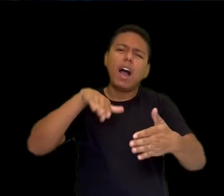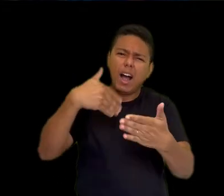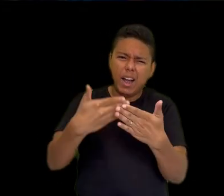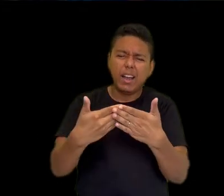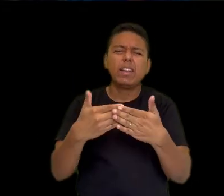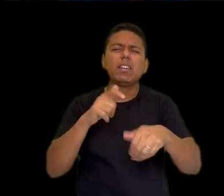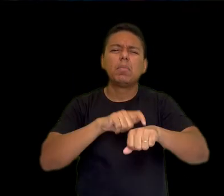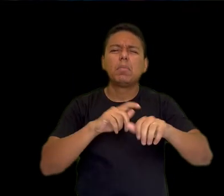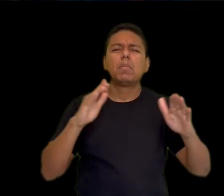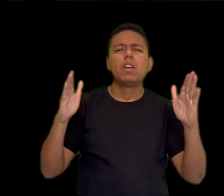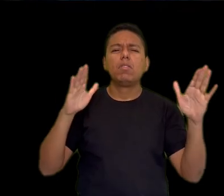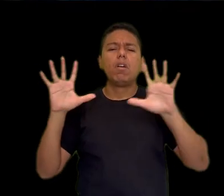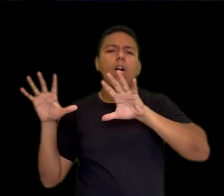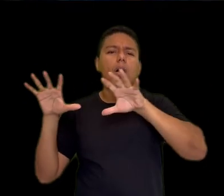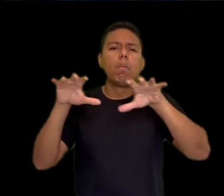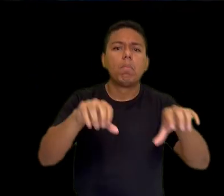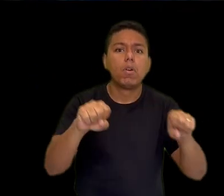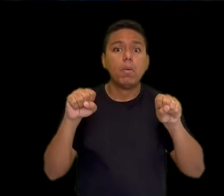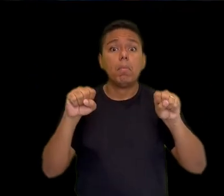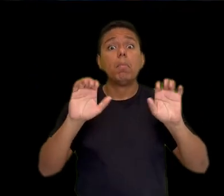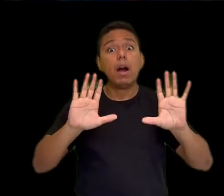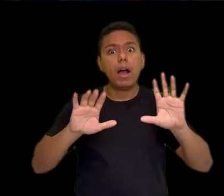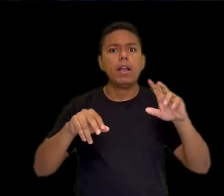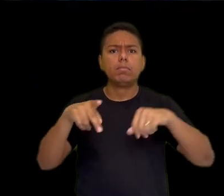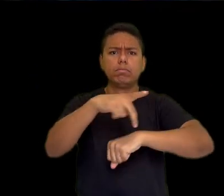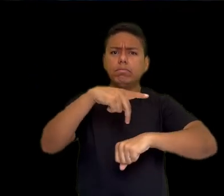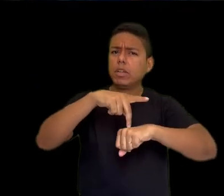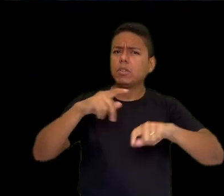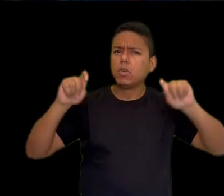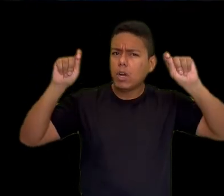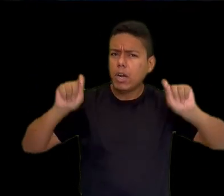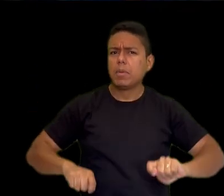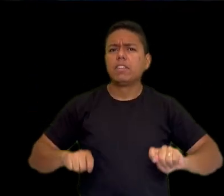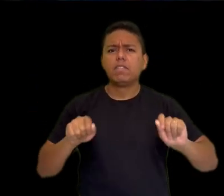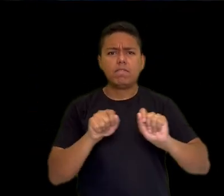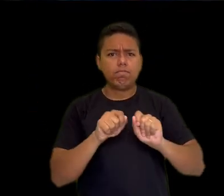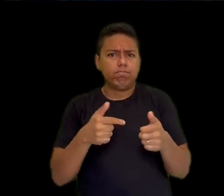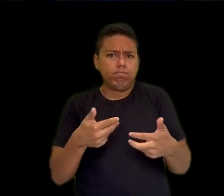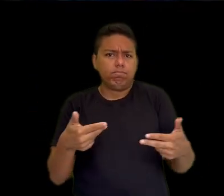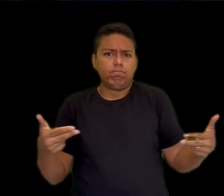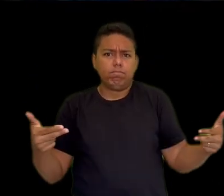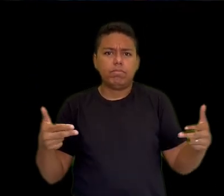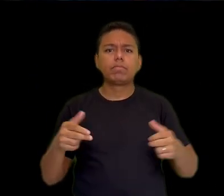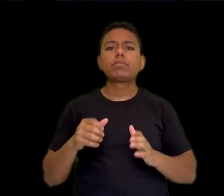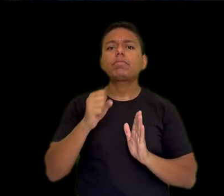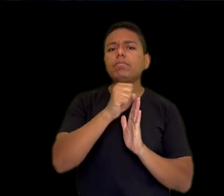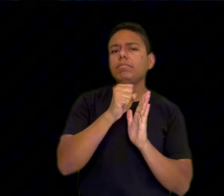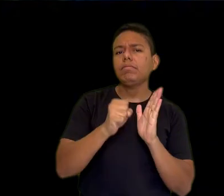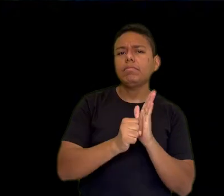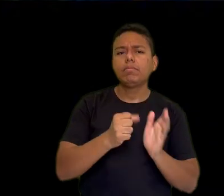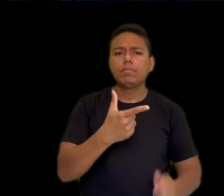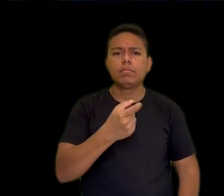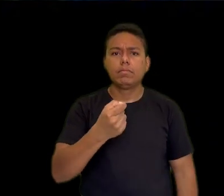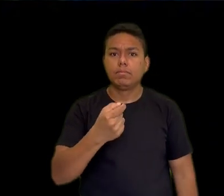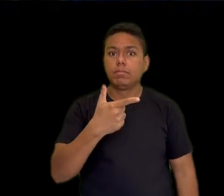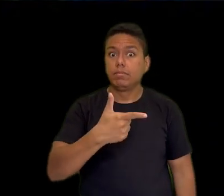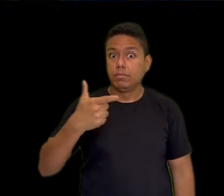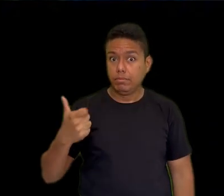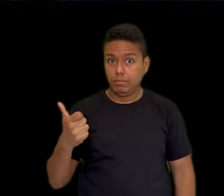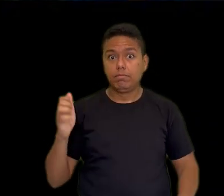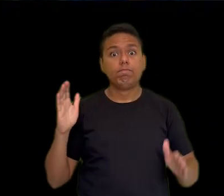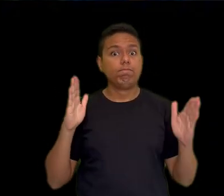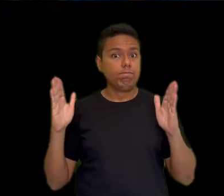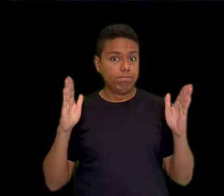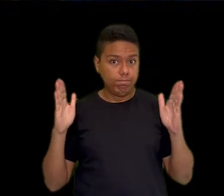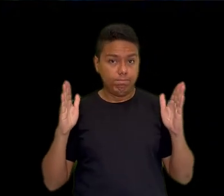nesse momento, mas um país que tivesse capacidade de produção. Já nos séculos 20 e 21,